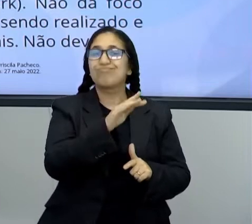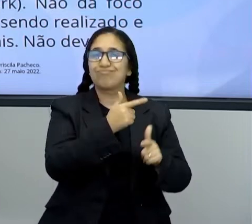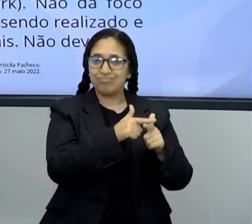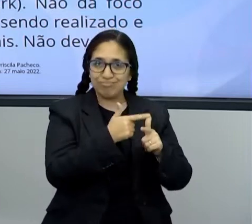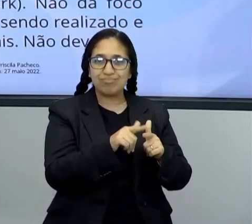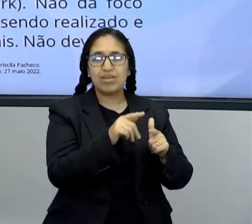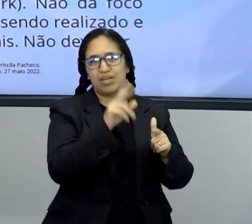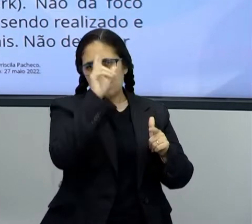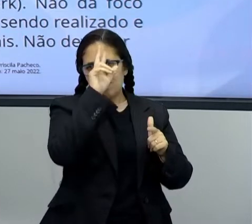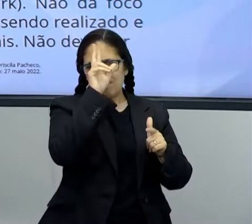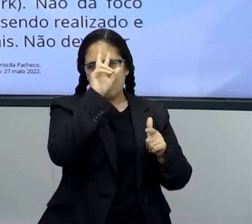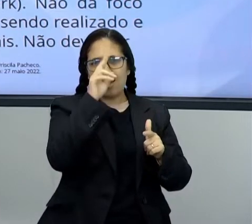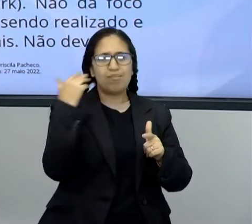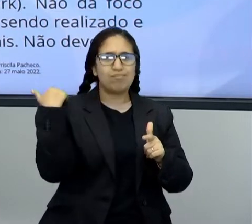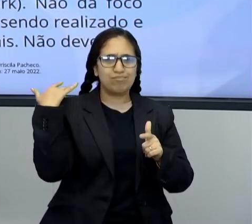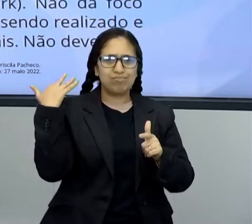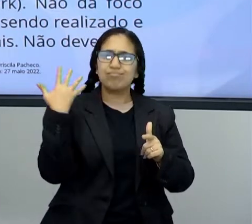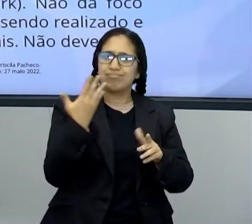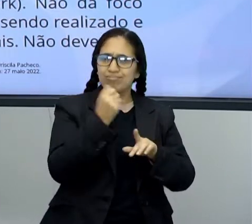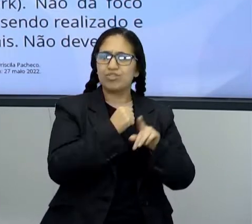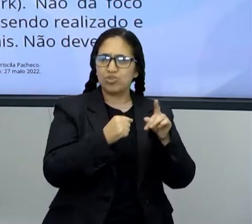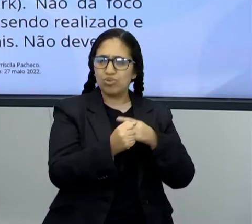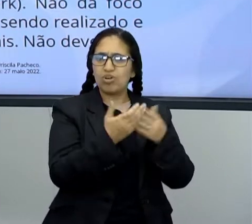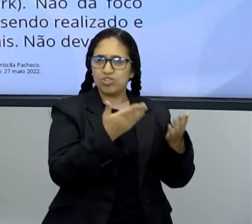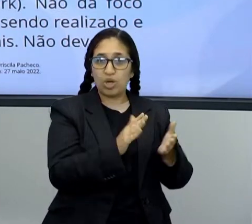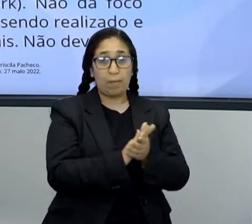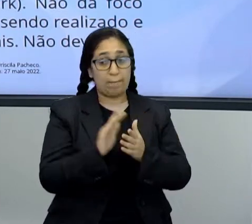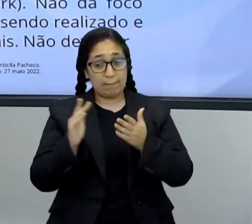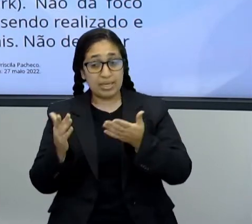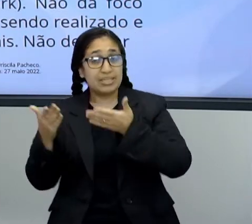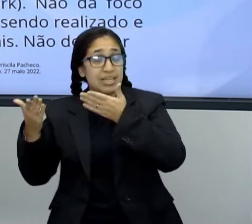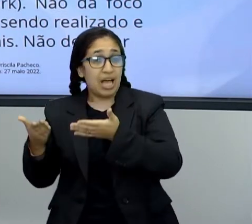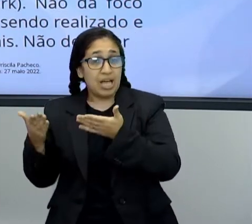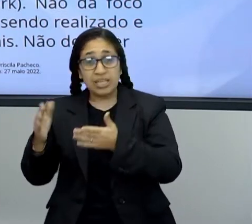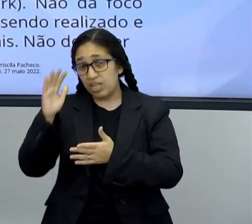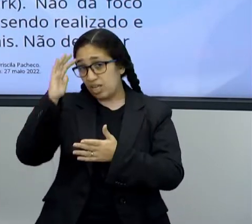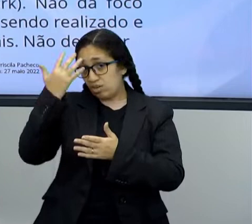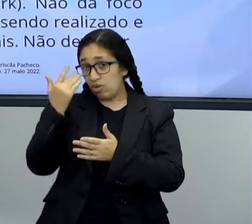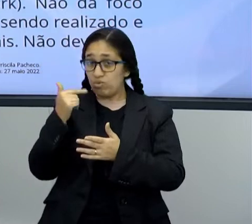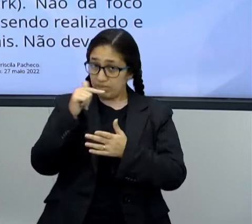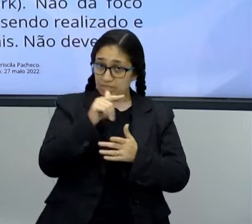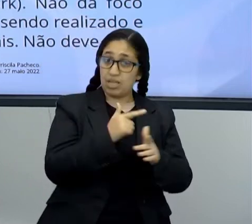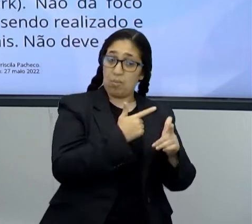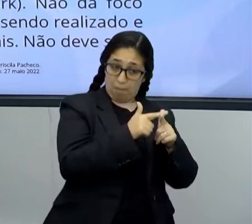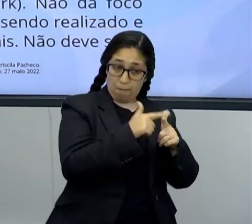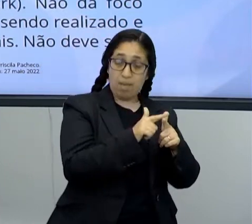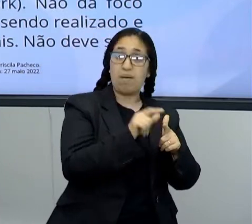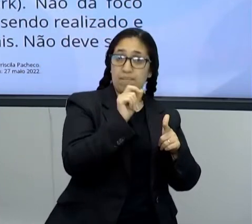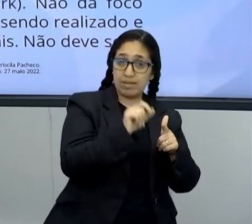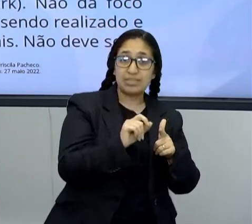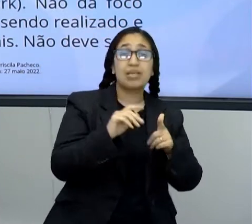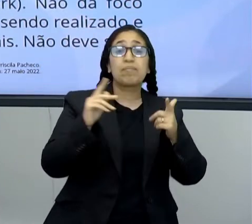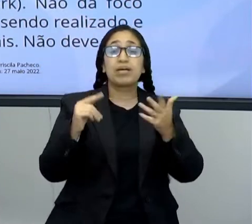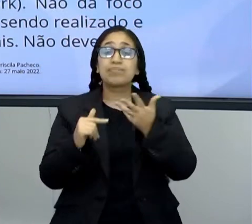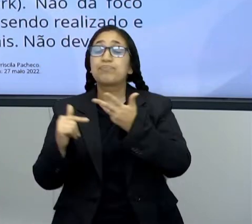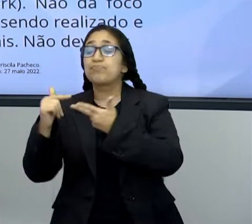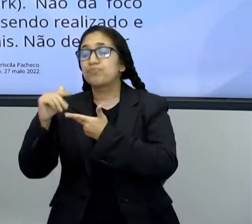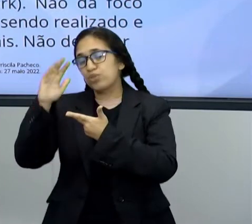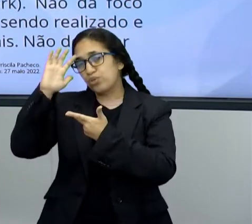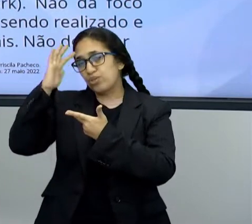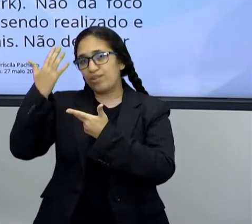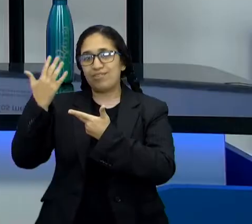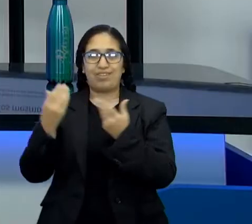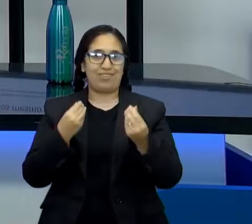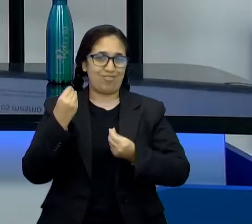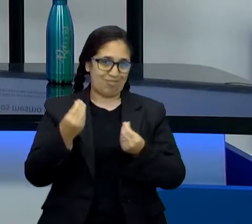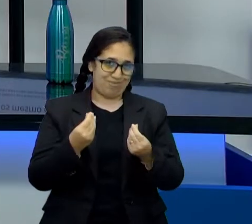estruturais, históricos, sociais. Mas num jornalismo de soluções, eu posso apresentar sim esse problema, mas soluções para ele.